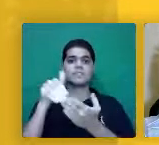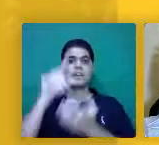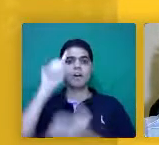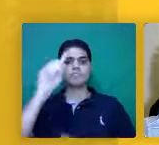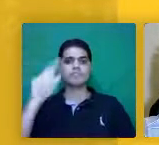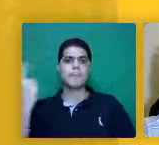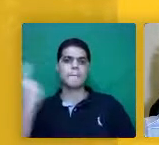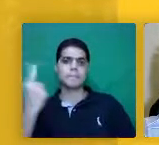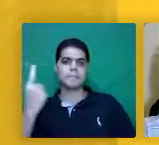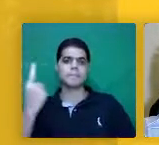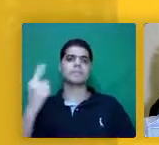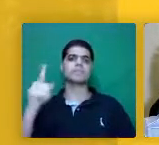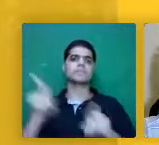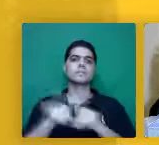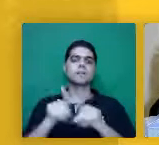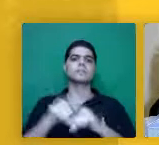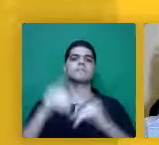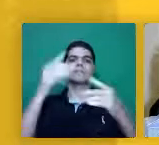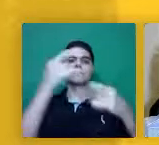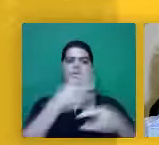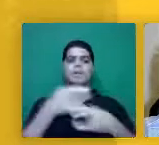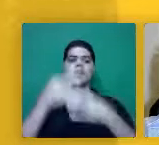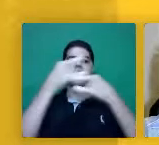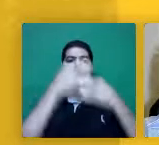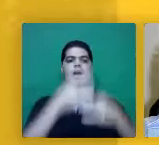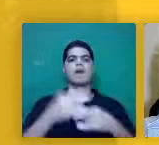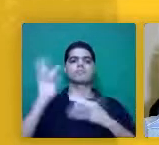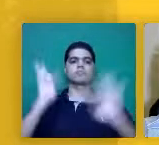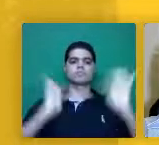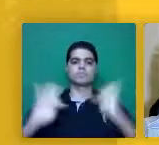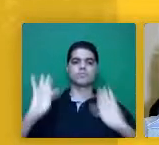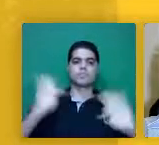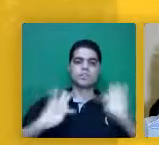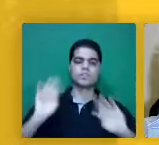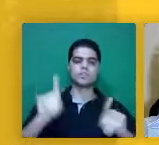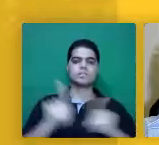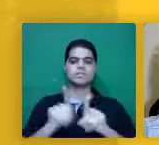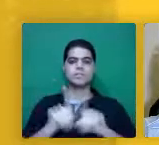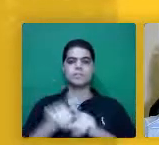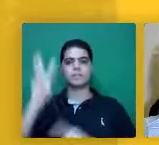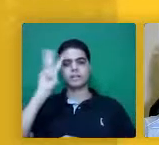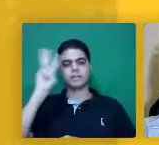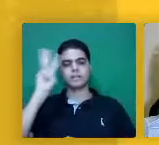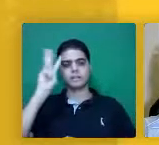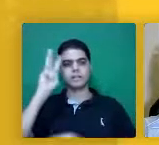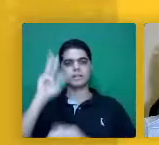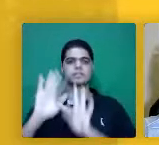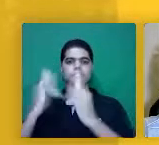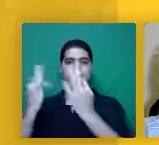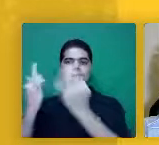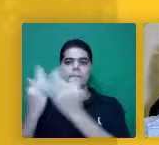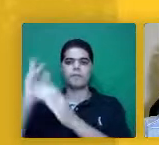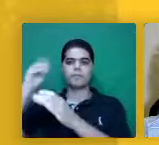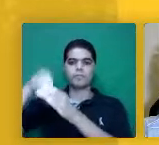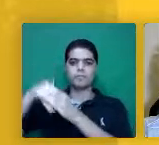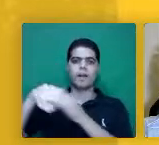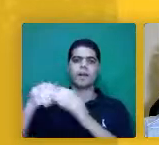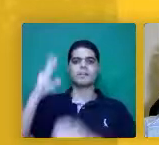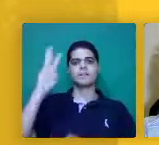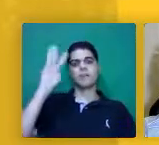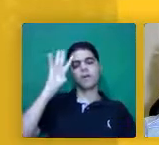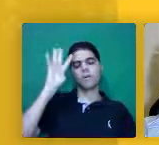sobre turismo, na terça sobre agricultura familiar, e na quarta a gente vai ter sobre bioeconomia. Então são convidados